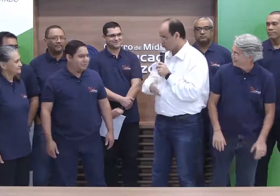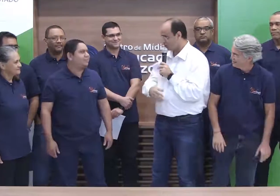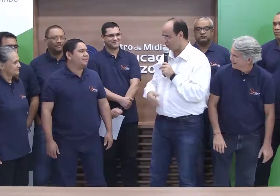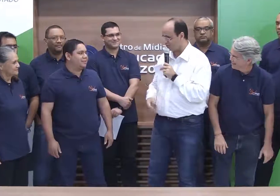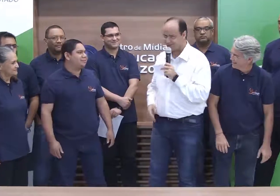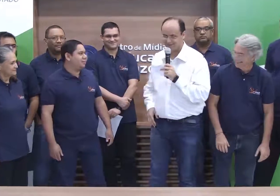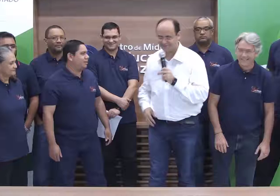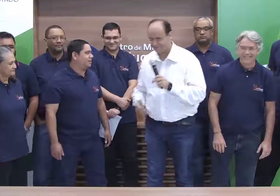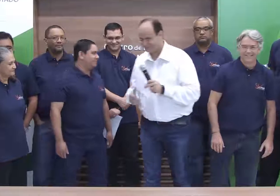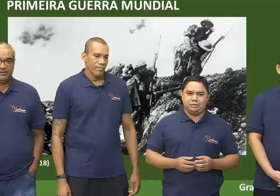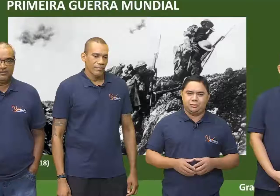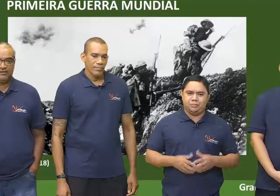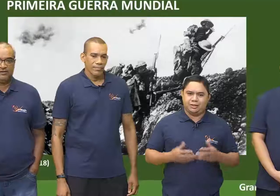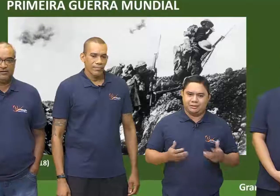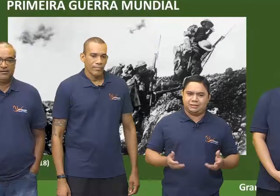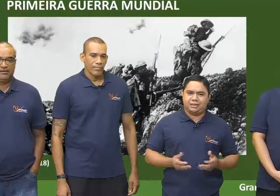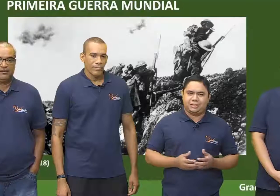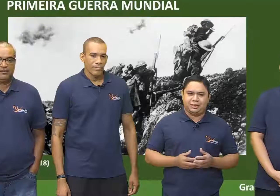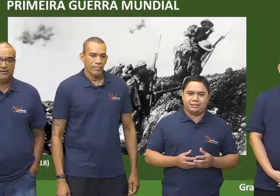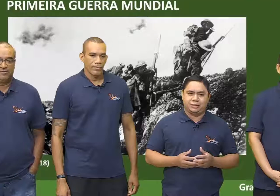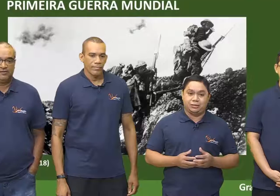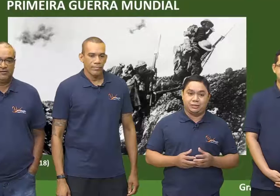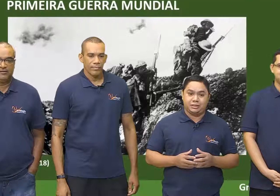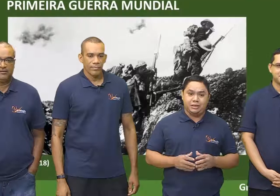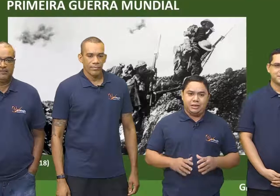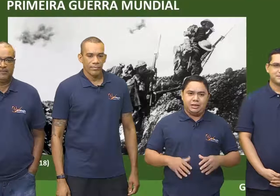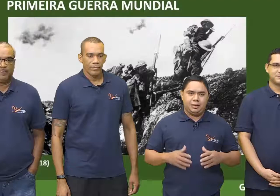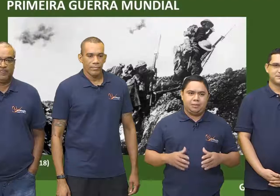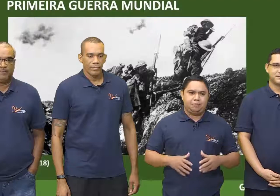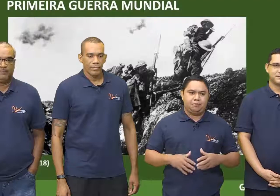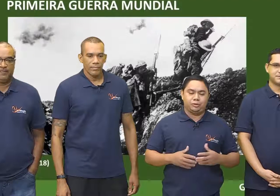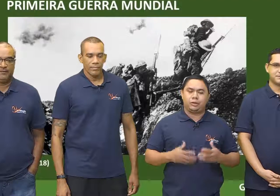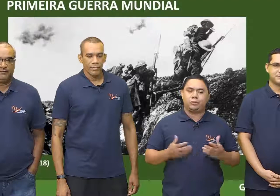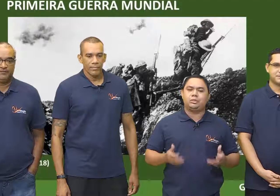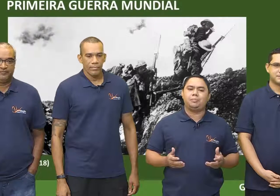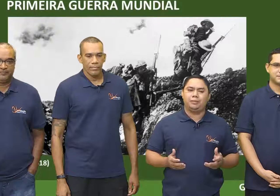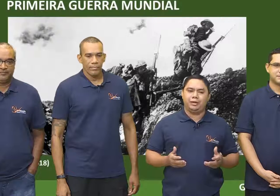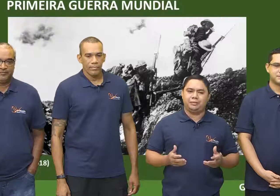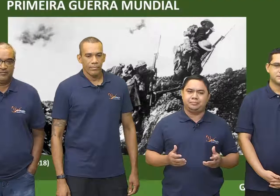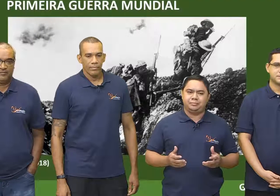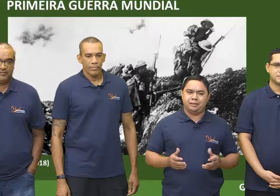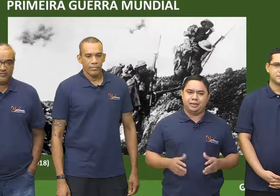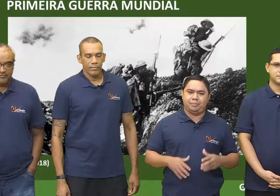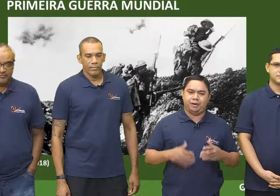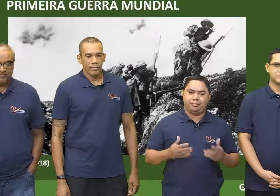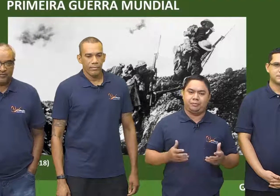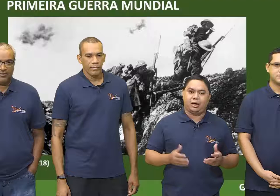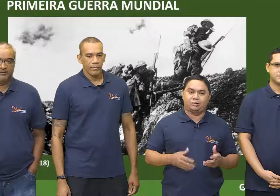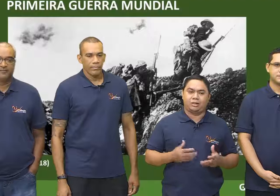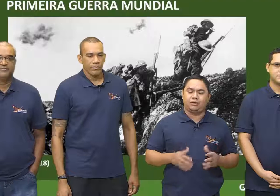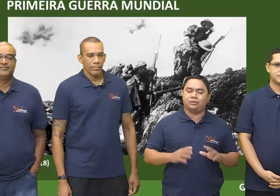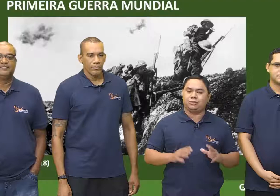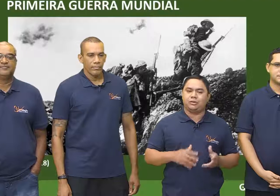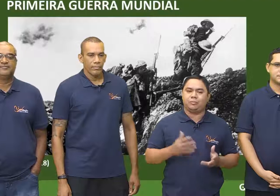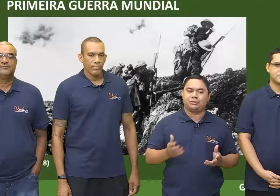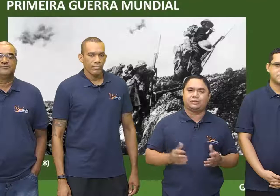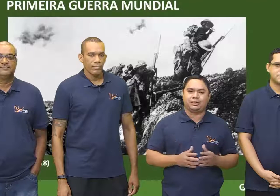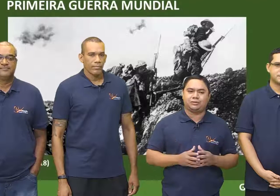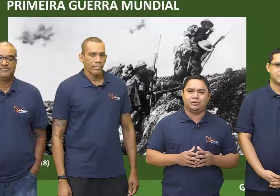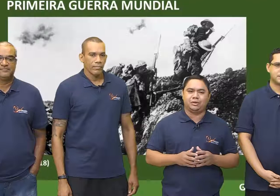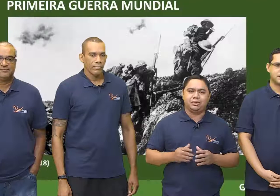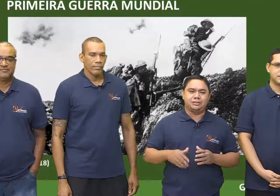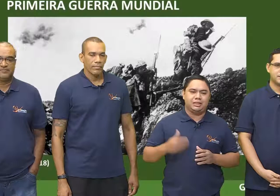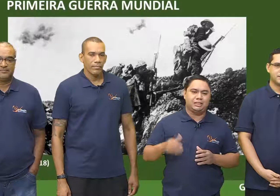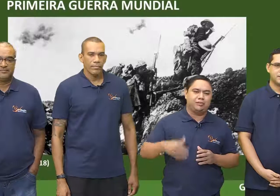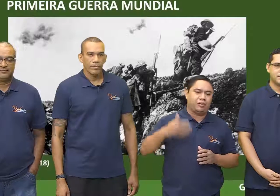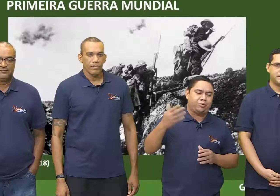é com o senhor. É um prazer estar aqui essa noite e poder contribuir, né, para ajudá-lo você no